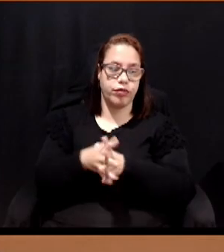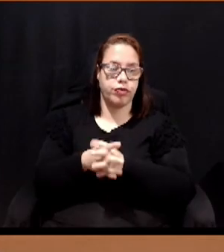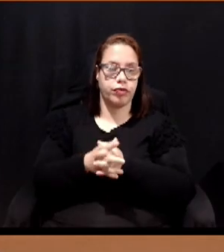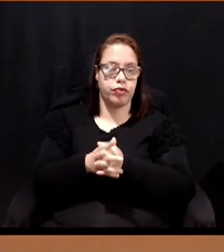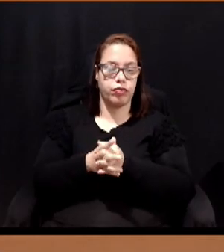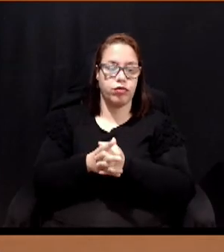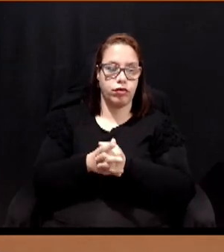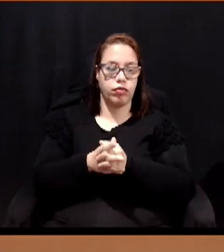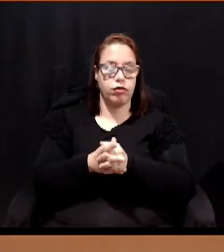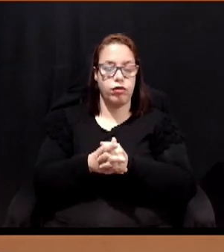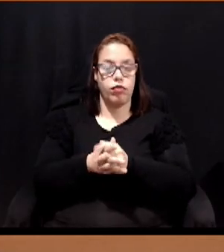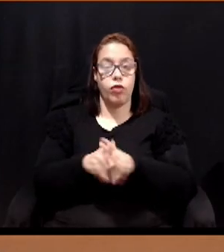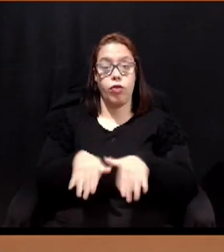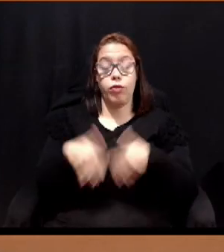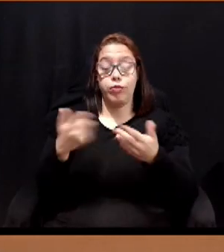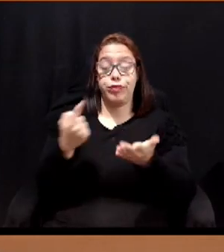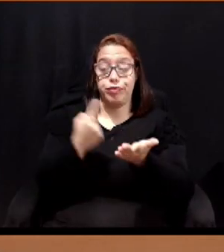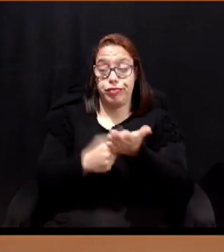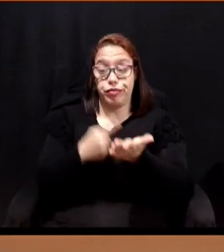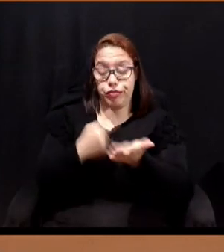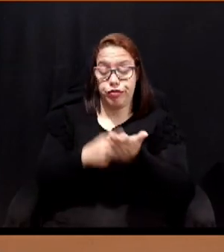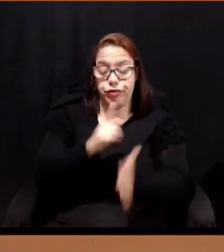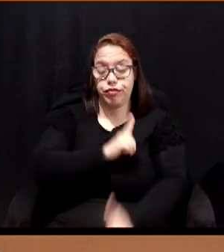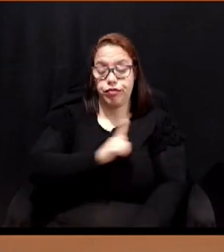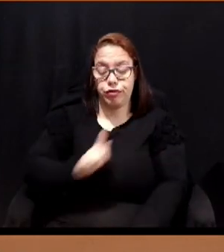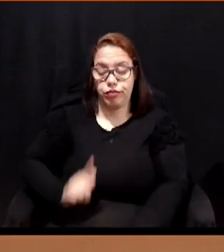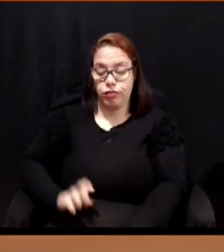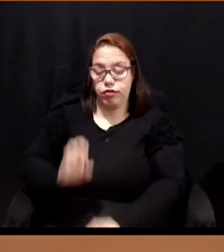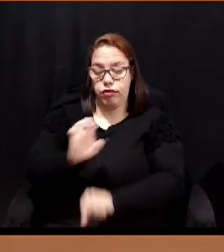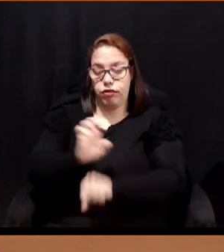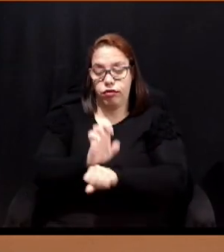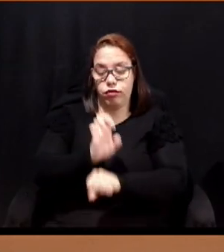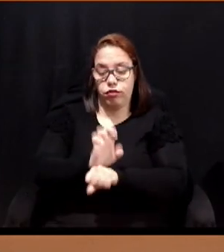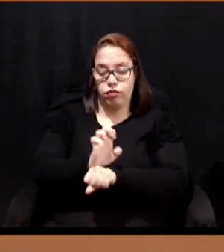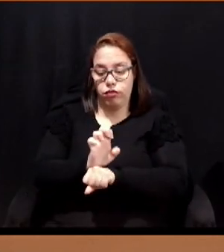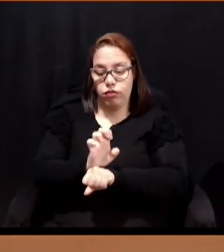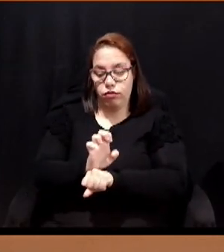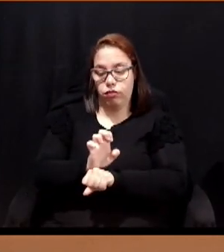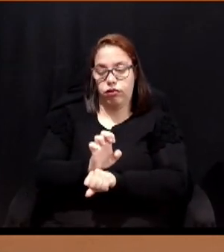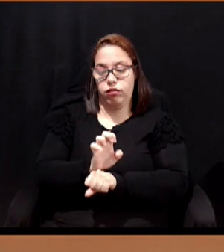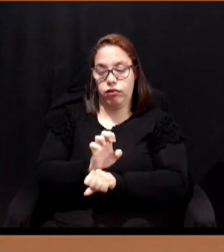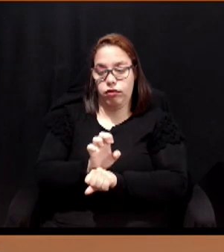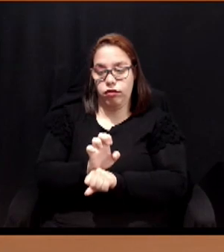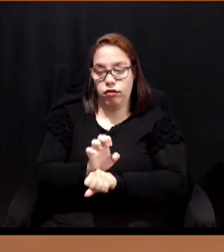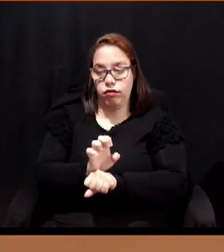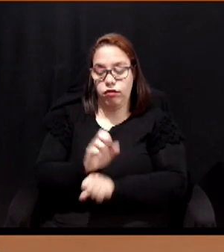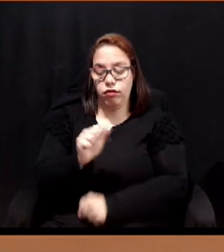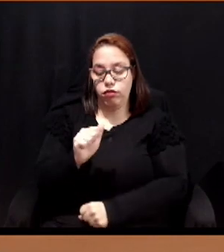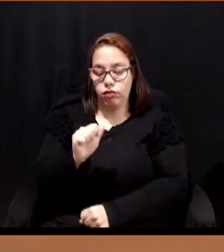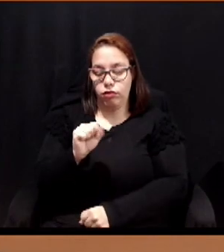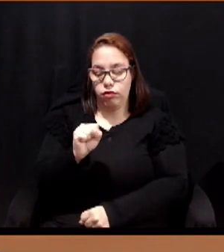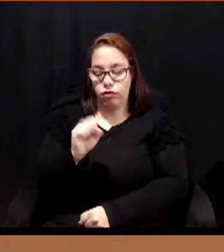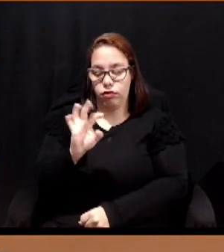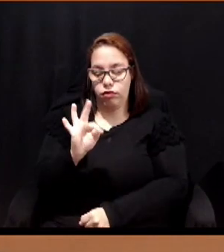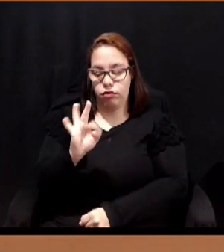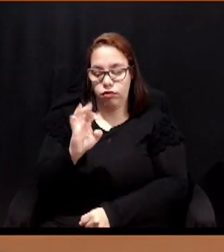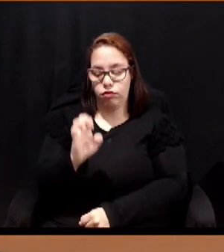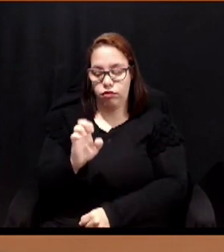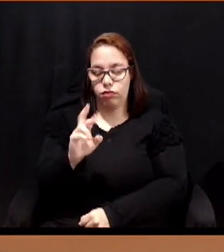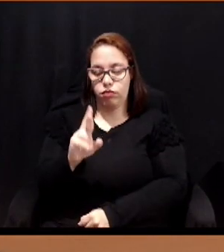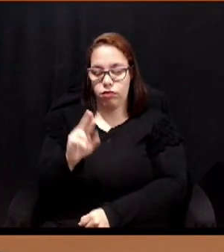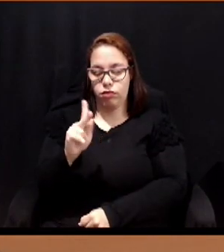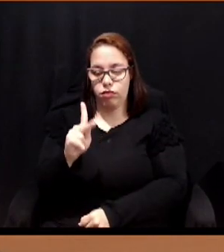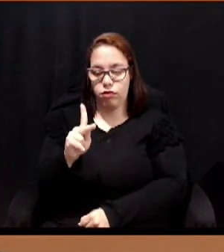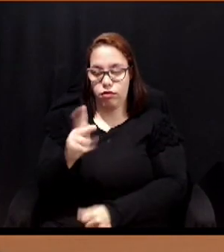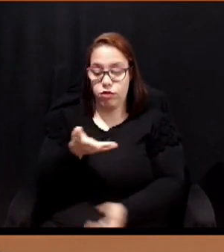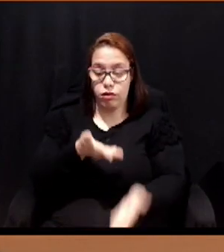qual é o compromisso do governo do Estado com isso, em função da Artesp envolvida. Eu acredito que o aeroporto, eles têm